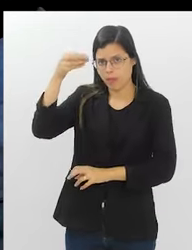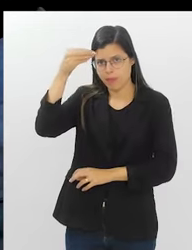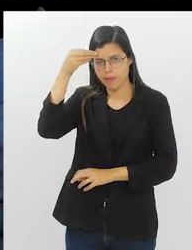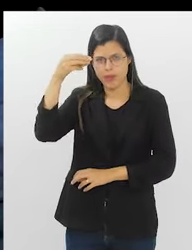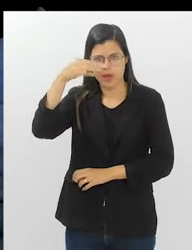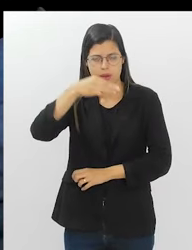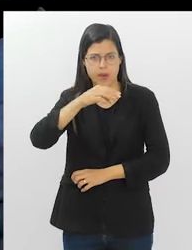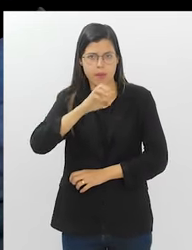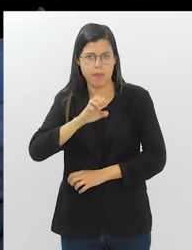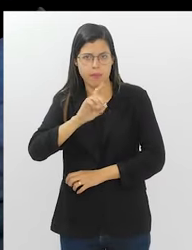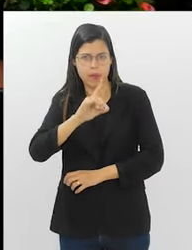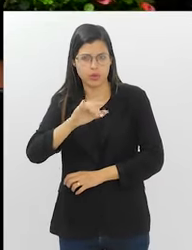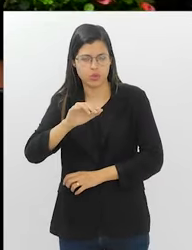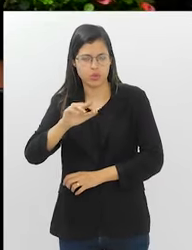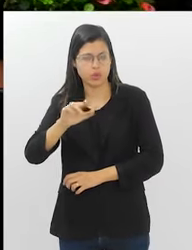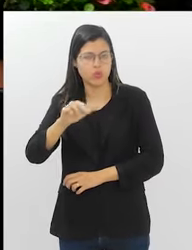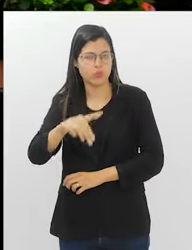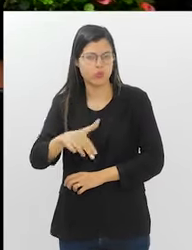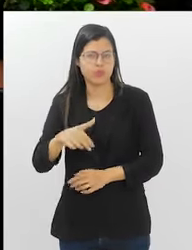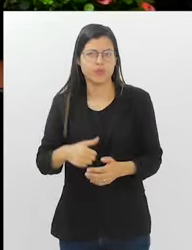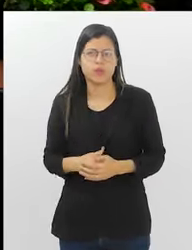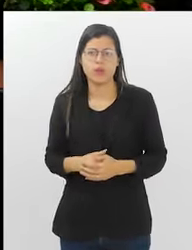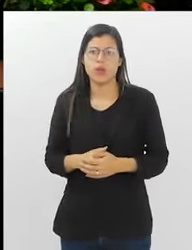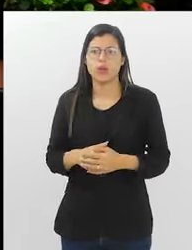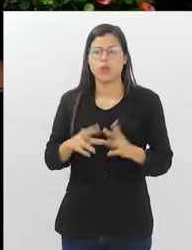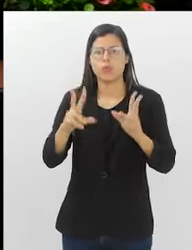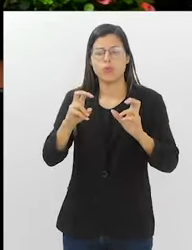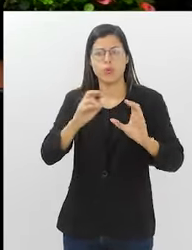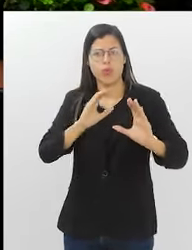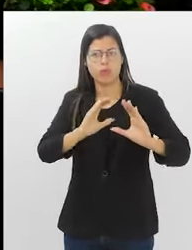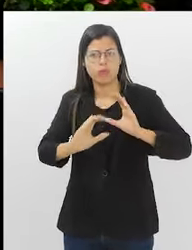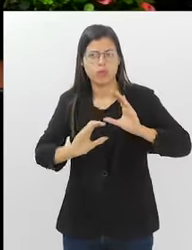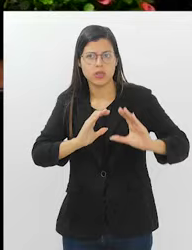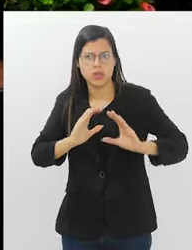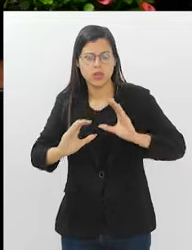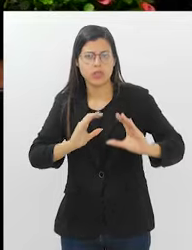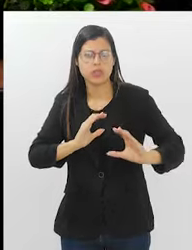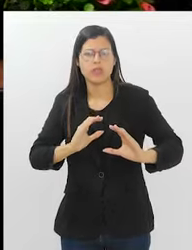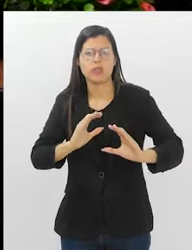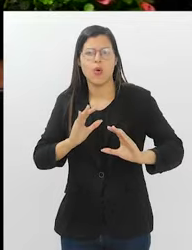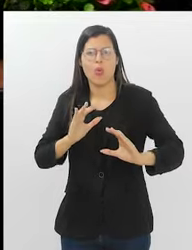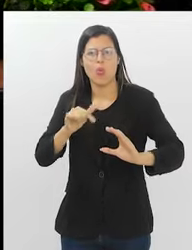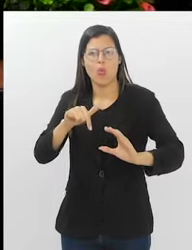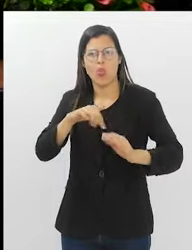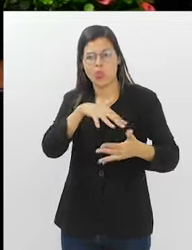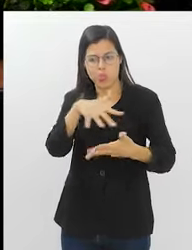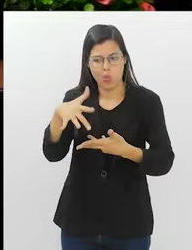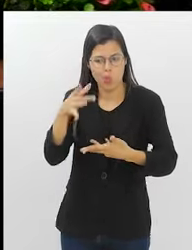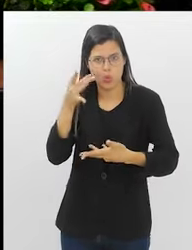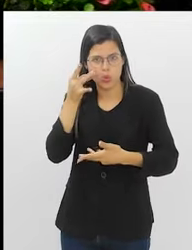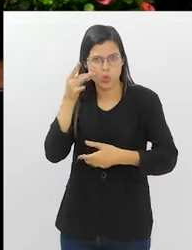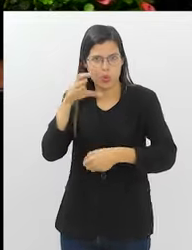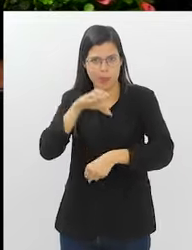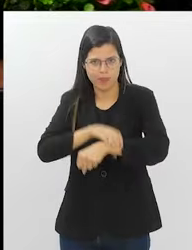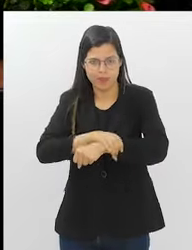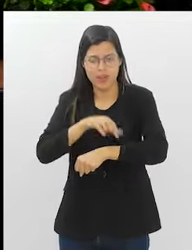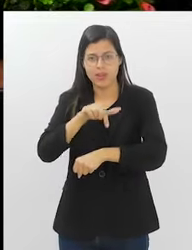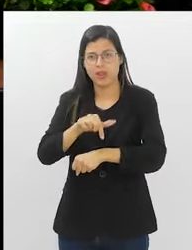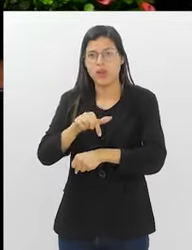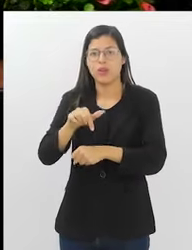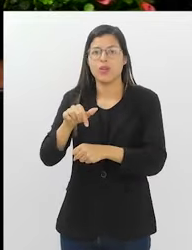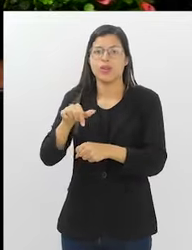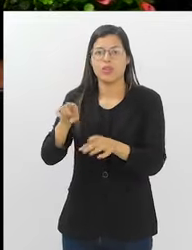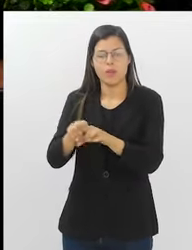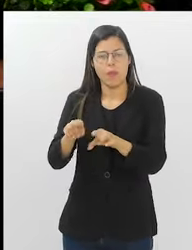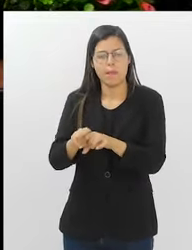tem, não dava esse nome, né? Mas sobre a comunicação entre o mundo material e o mundo espiritual. Na Grécia, a